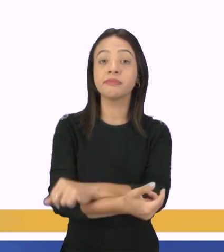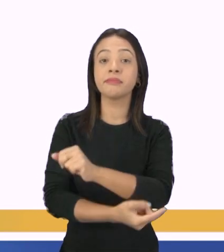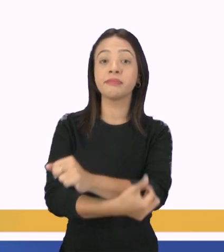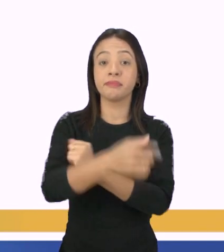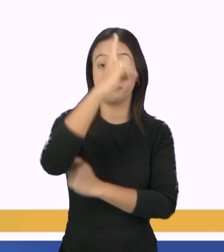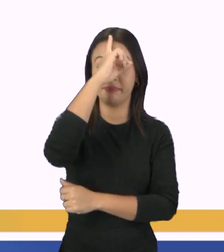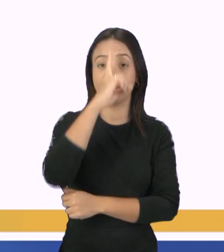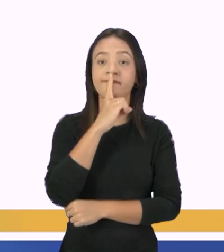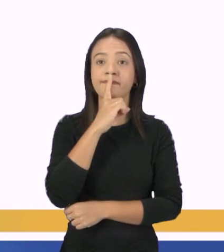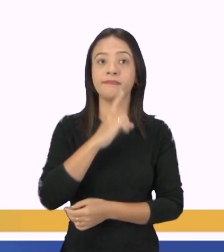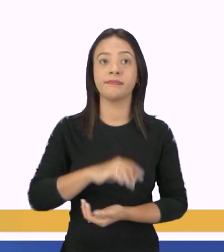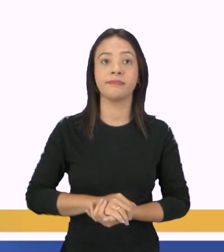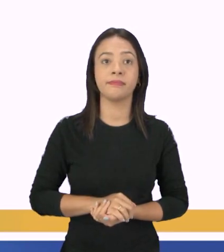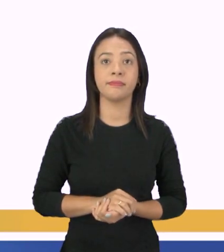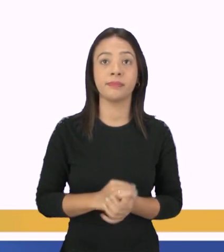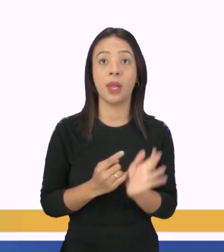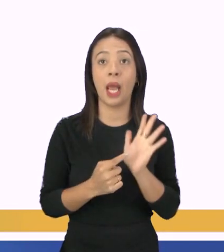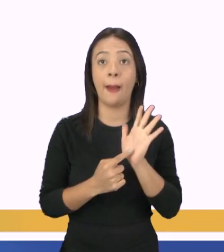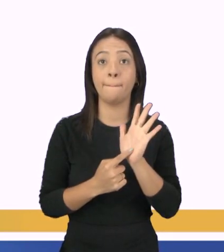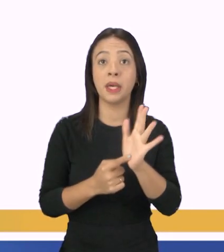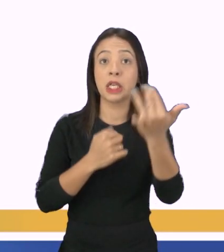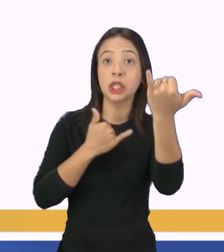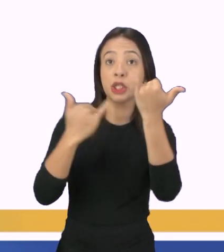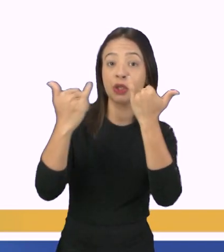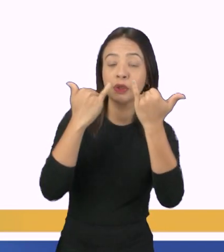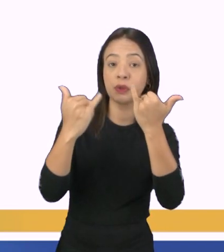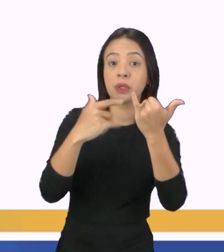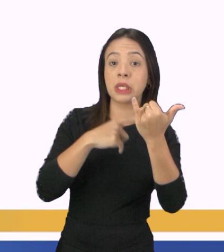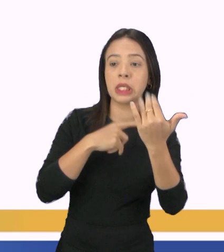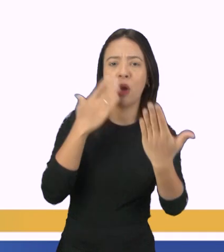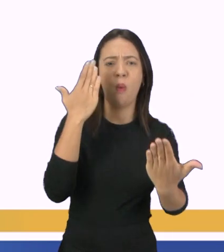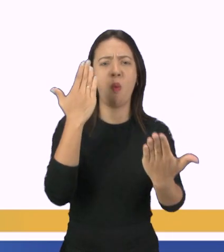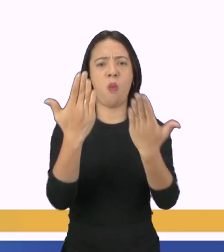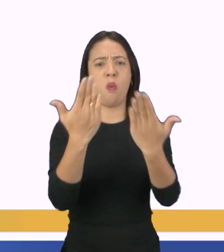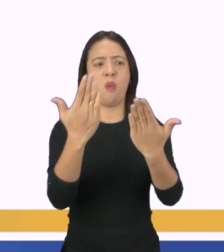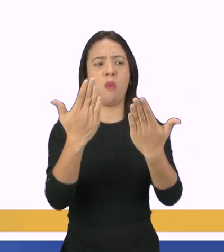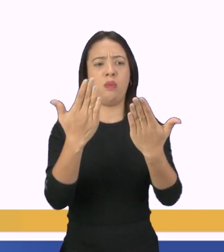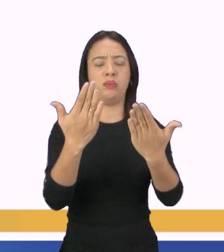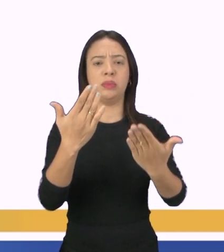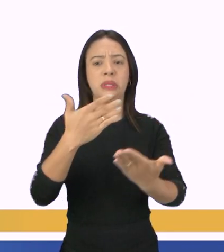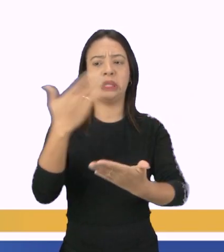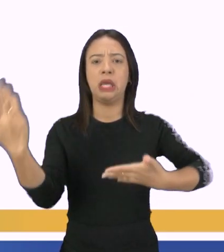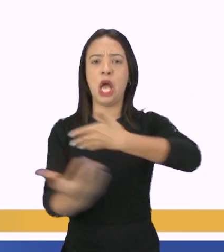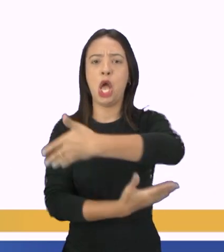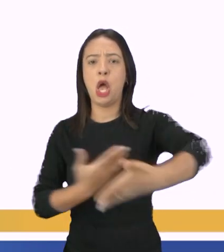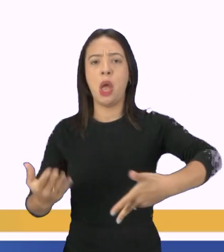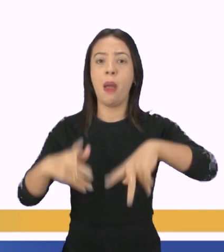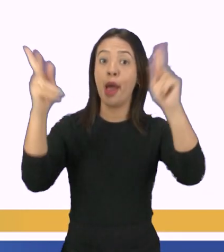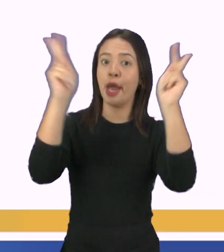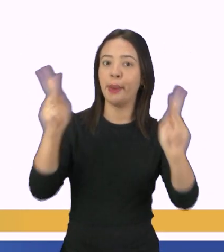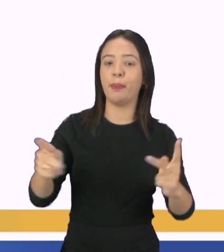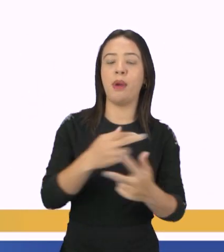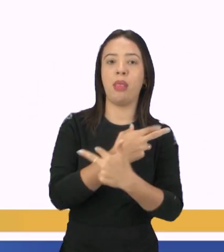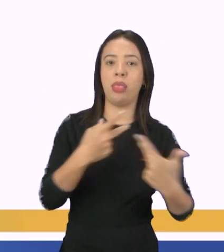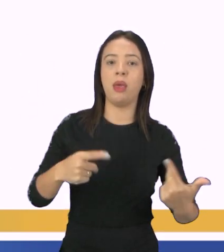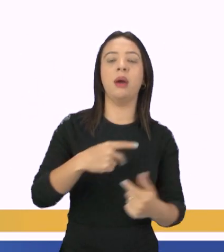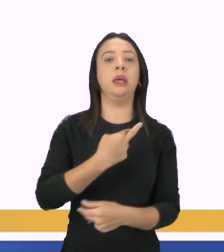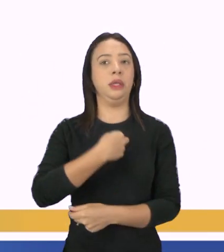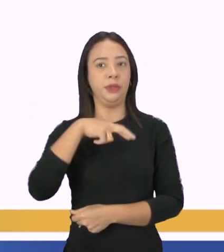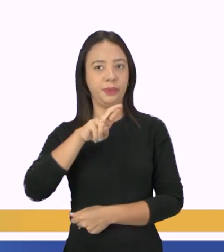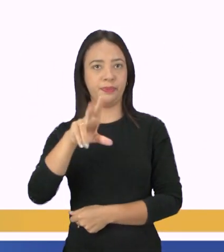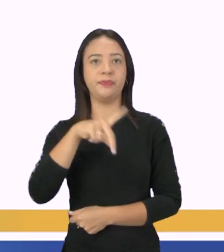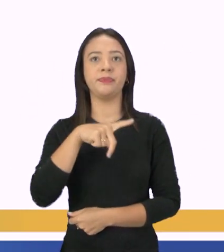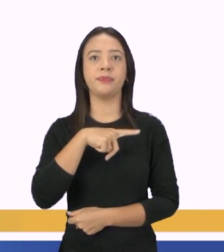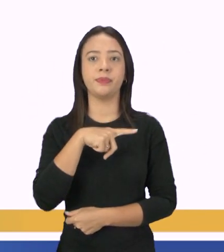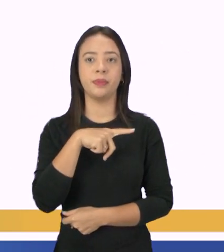Pista amarela. Introduz informação que confronta a convivência pacífica entre as religiões diversas, tá? Então, ali na parte